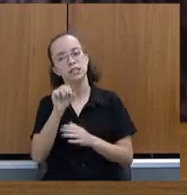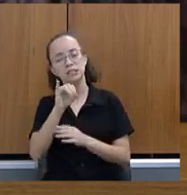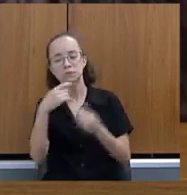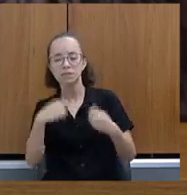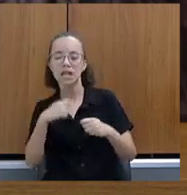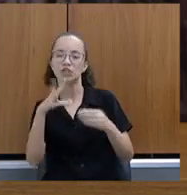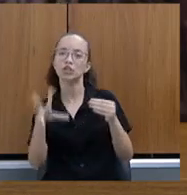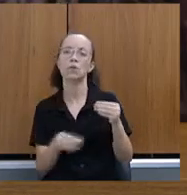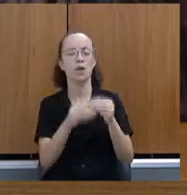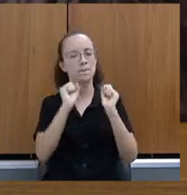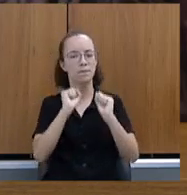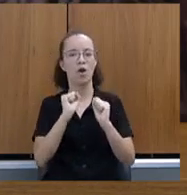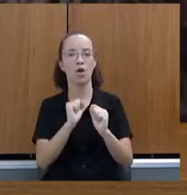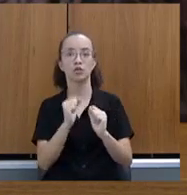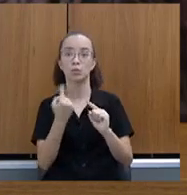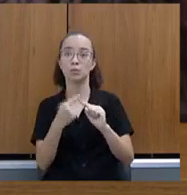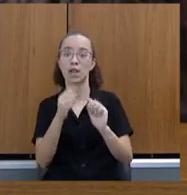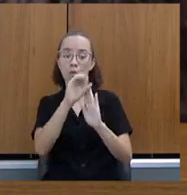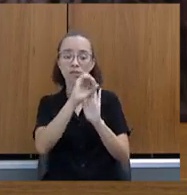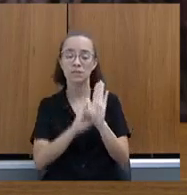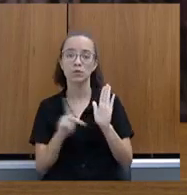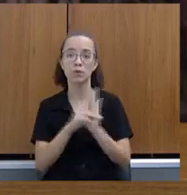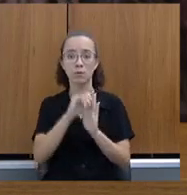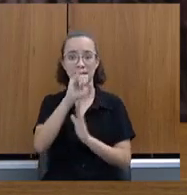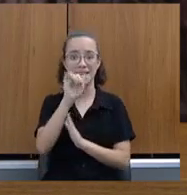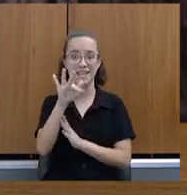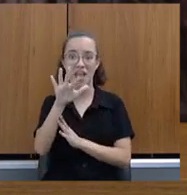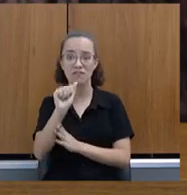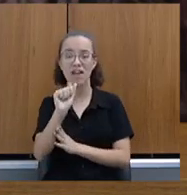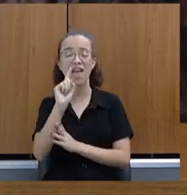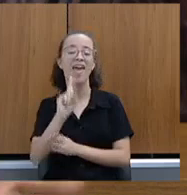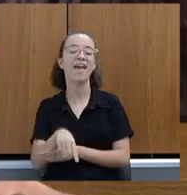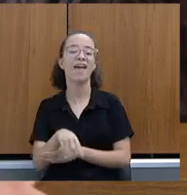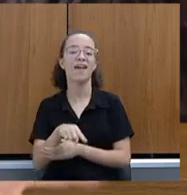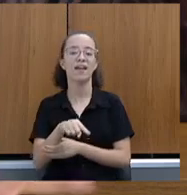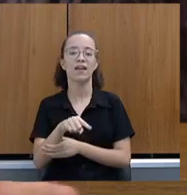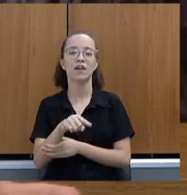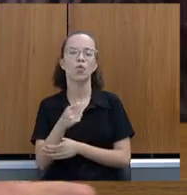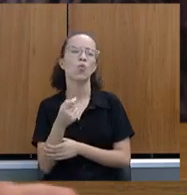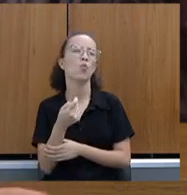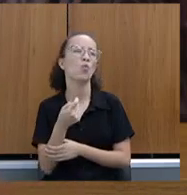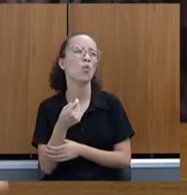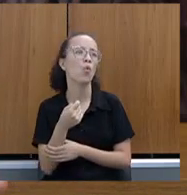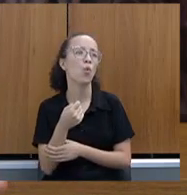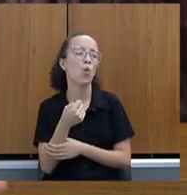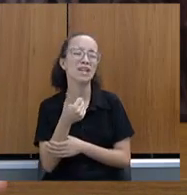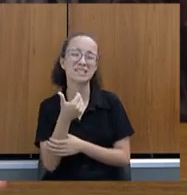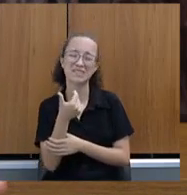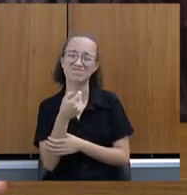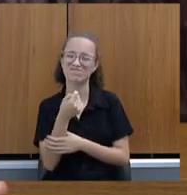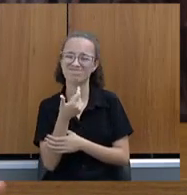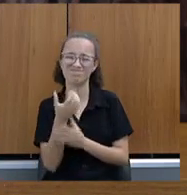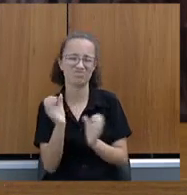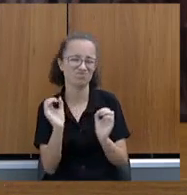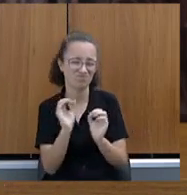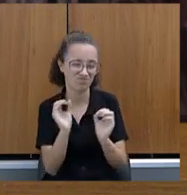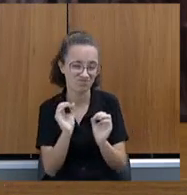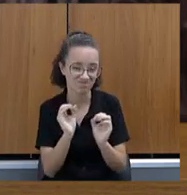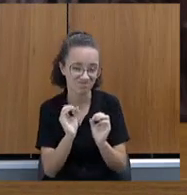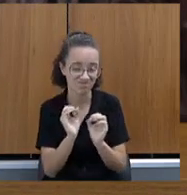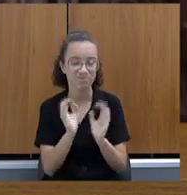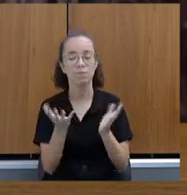realmente o orçamento do iefa sobretudo ele é quase que inexistente né então